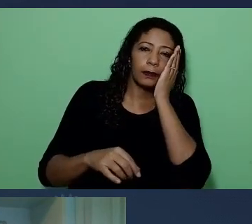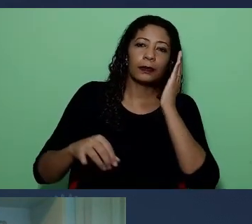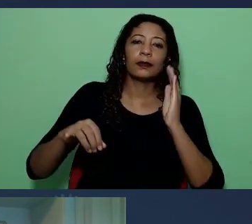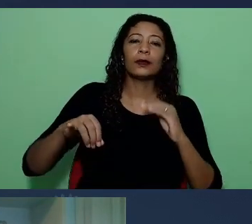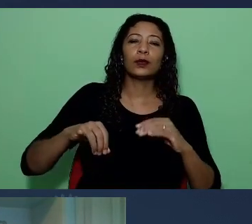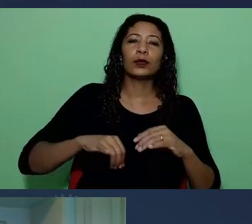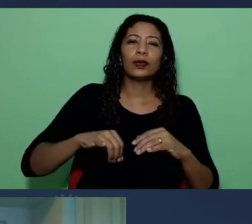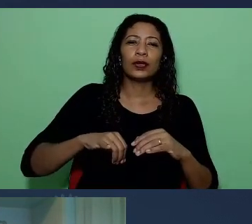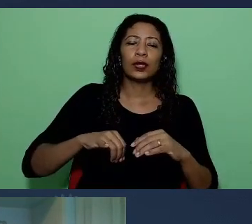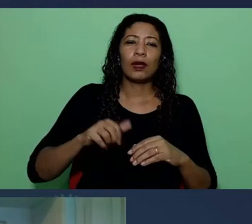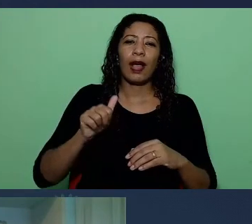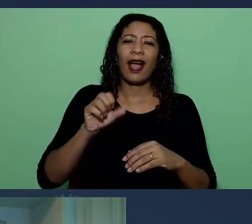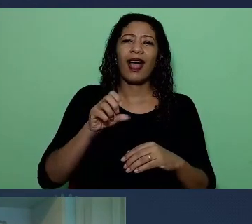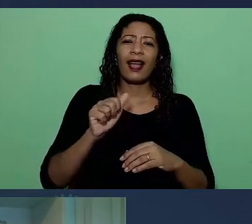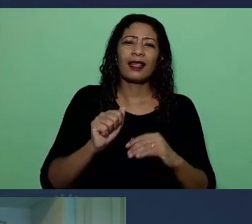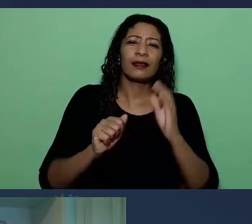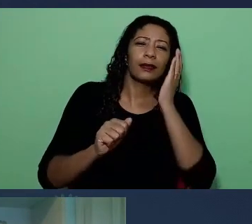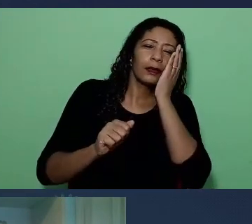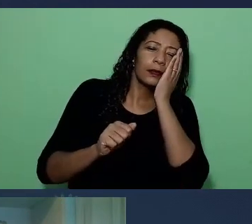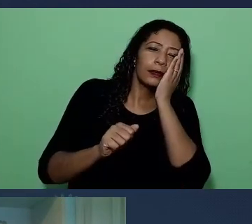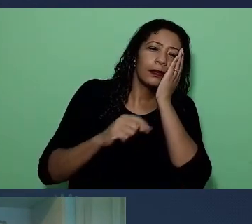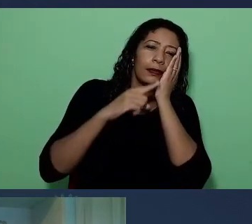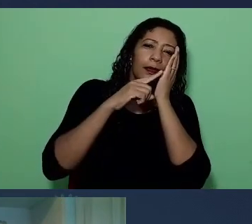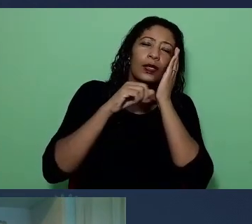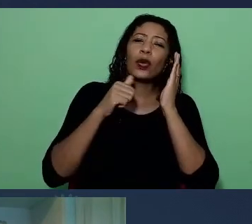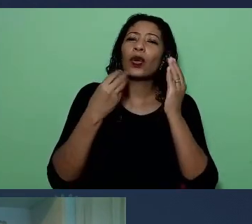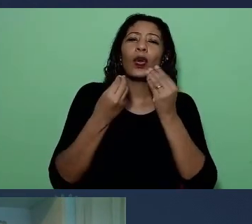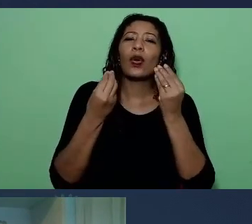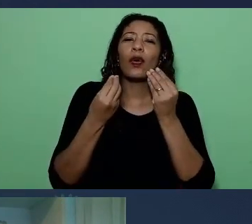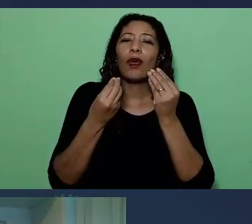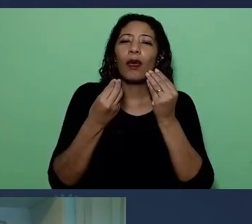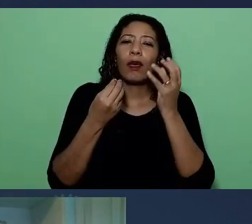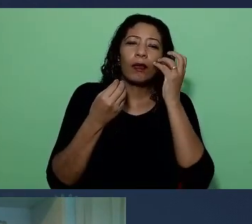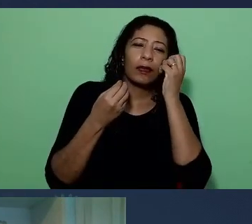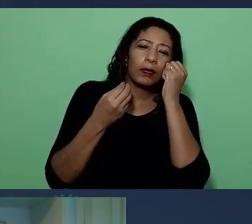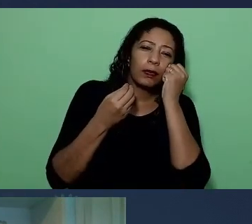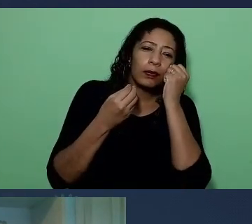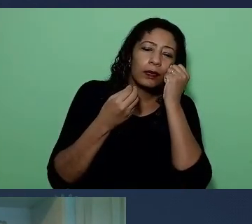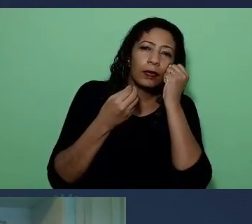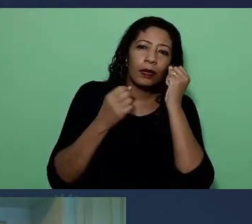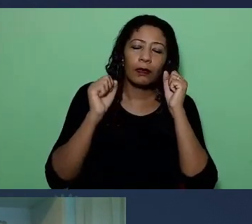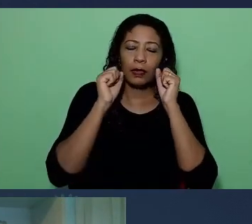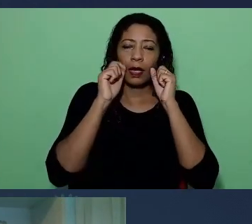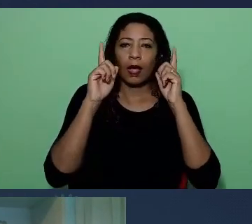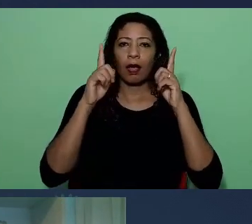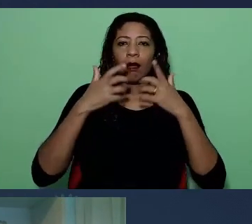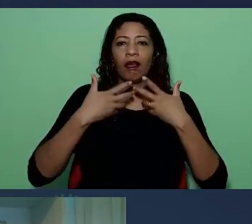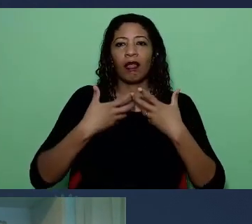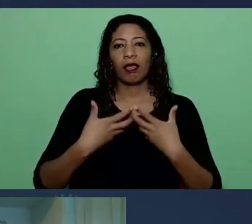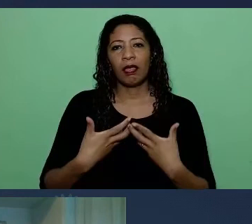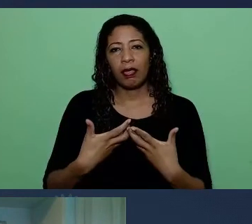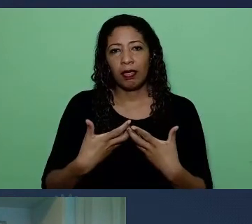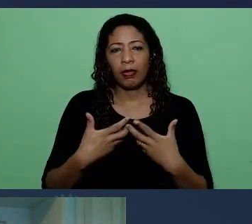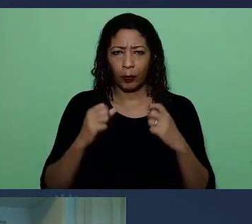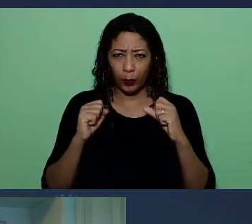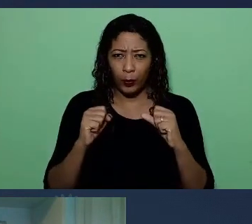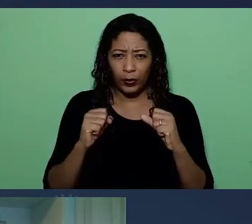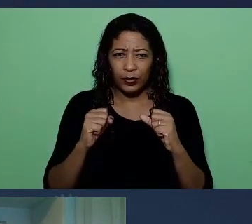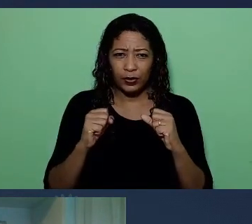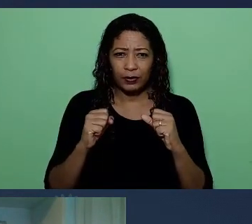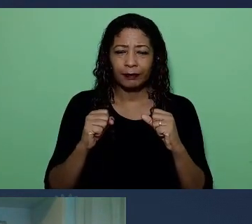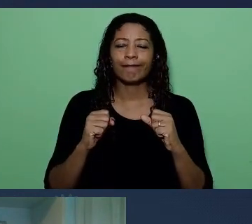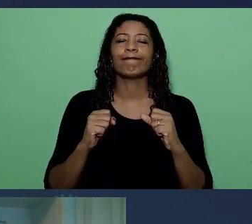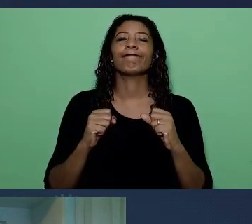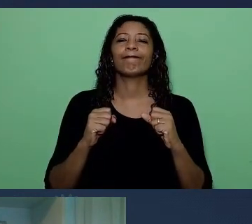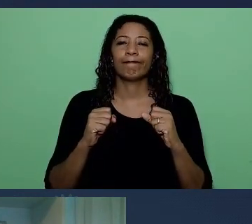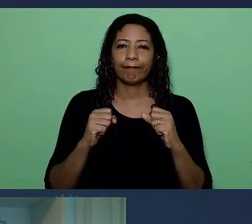asma? Excelente pergunta. O sono, a gente sabe que... Pode acordar cansada? Ele conclui. Muito, muito.